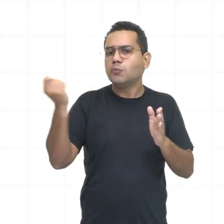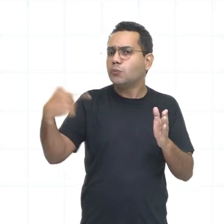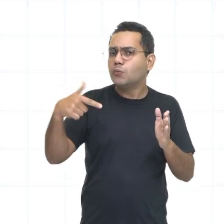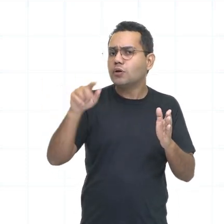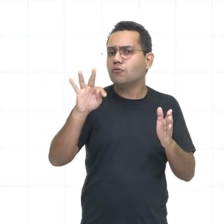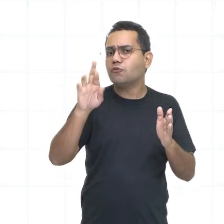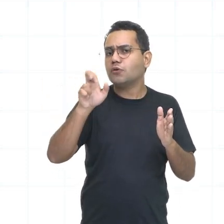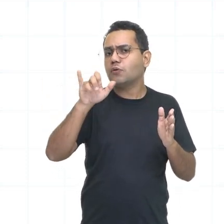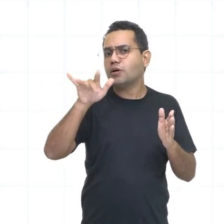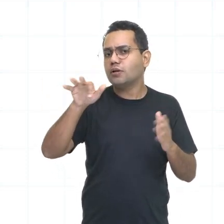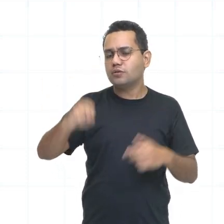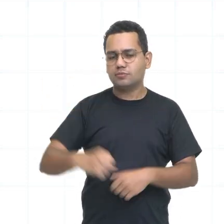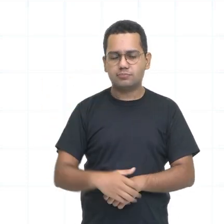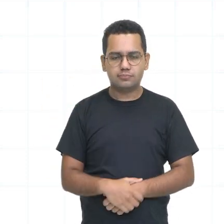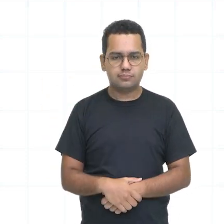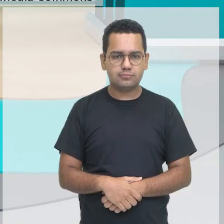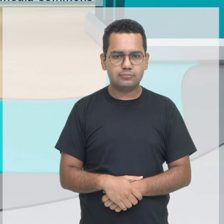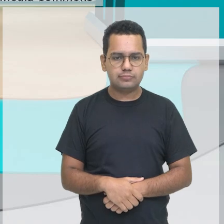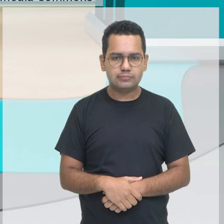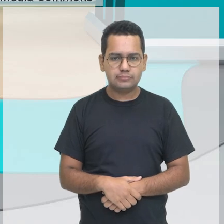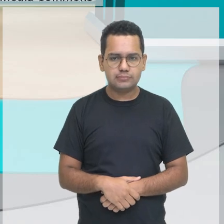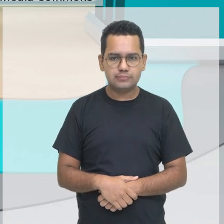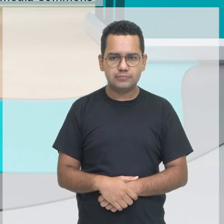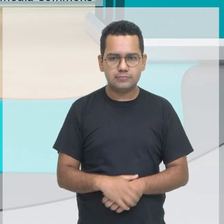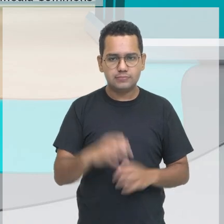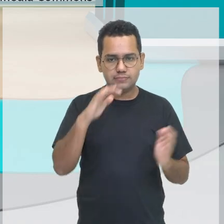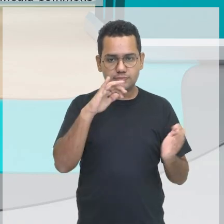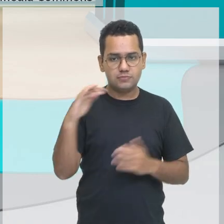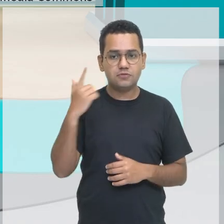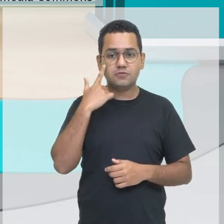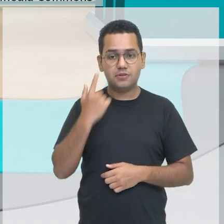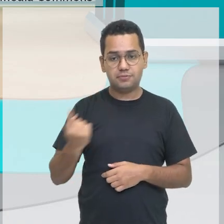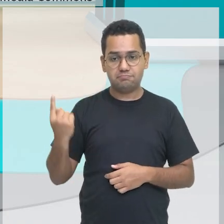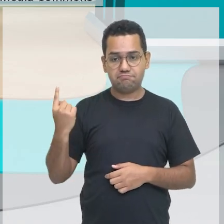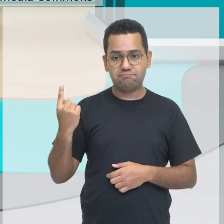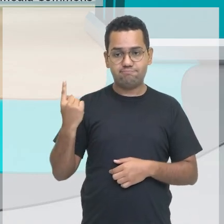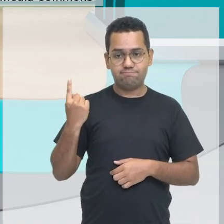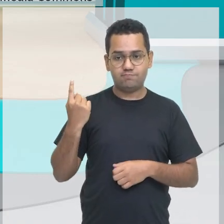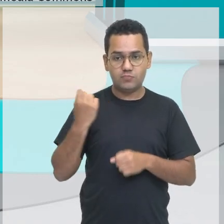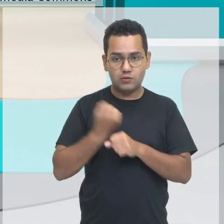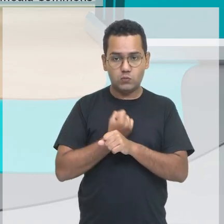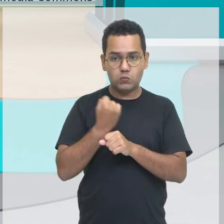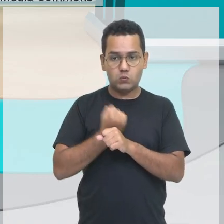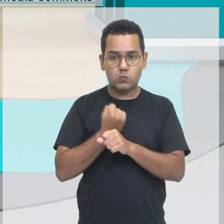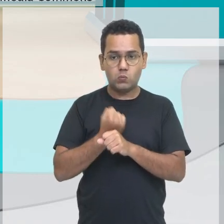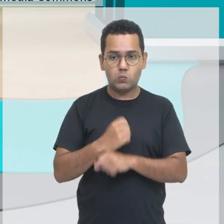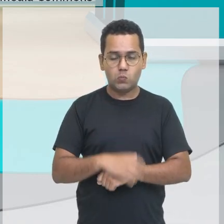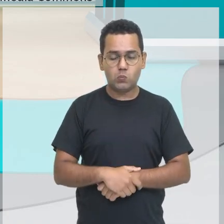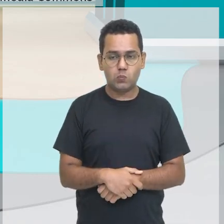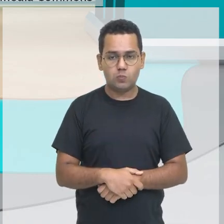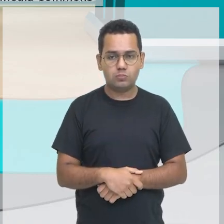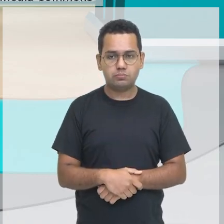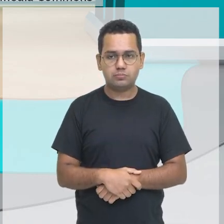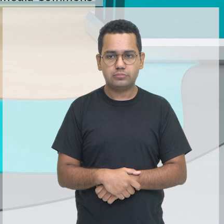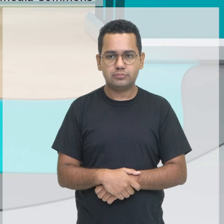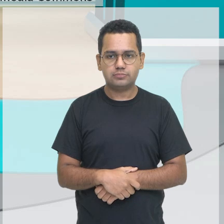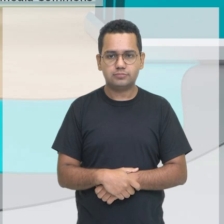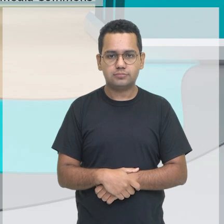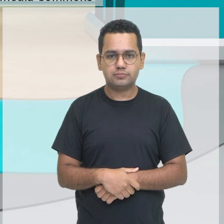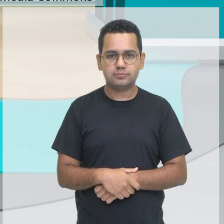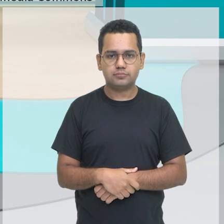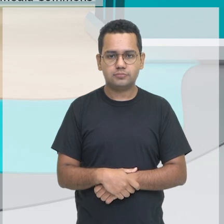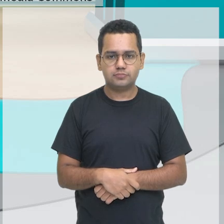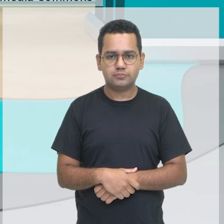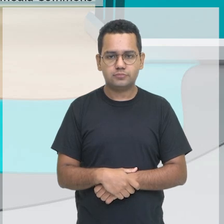Então, a gente vai mostrar para vocês uma escultura hiperrealista, como vocês podem ver aqui ao meu lado. Então, essa obra